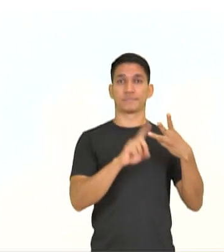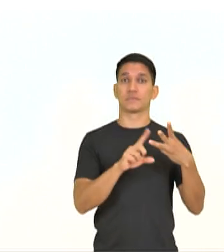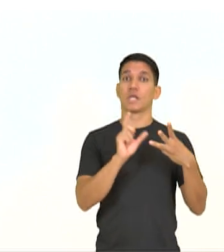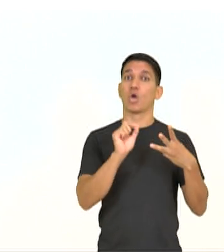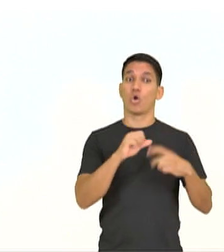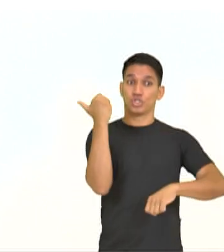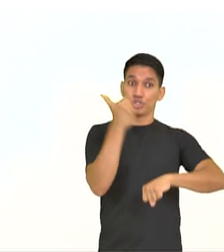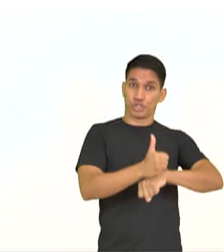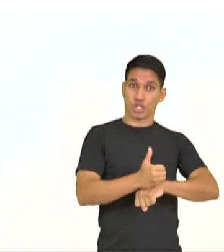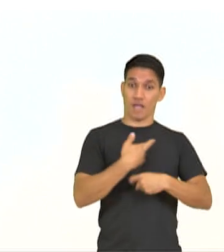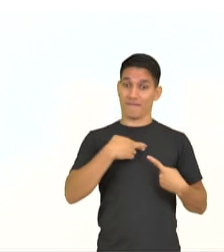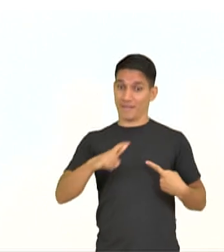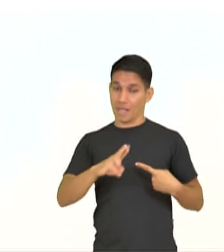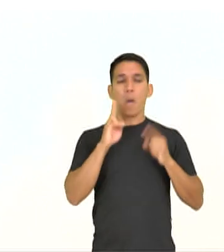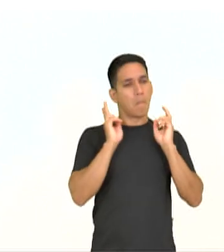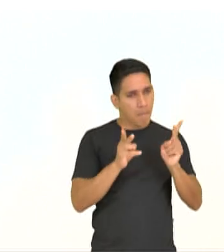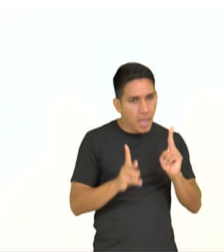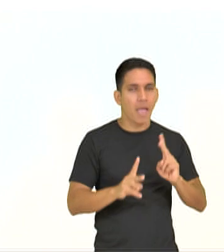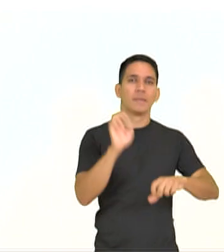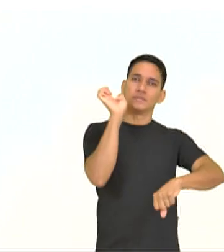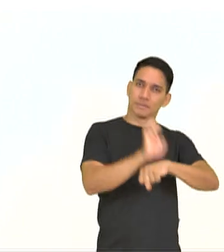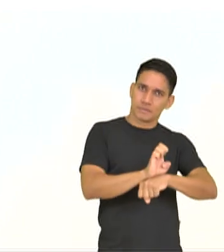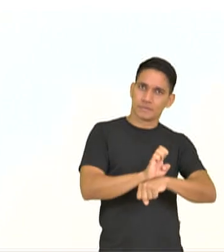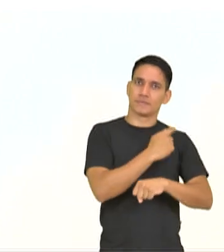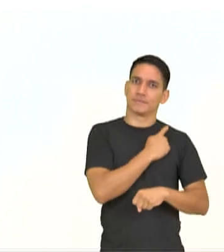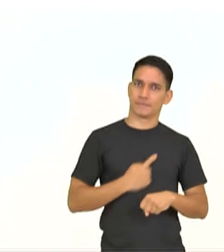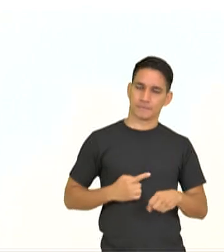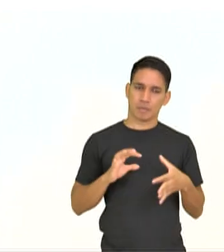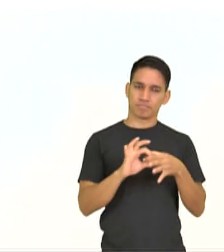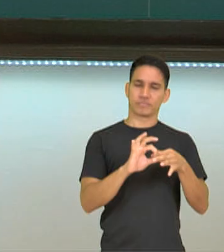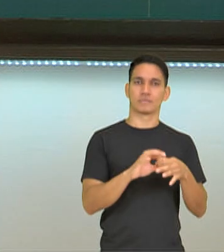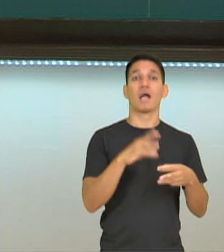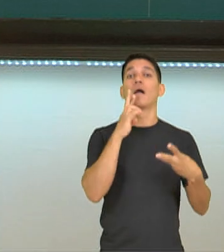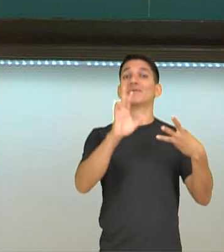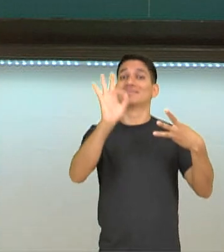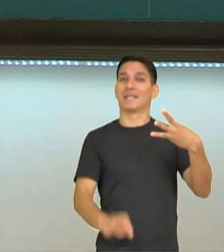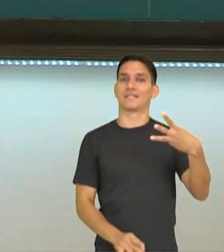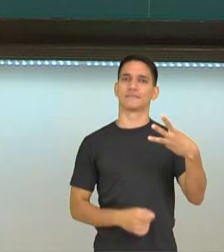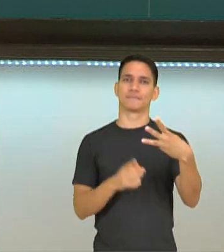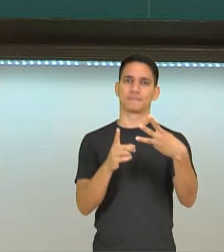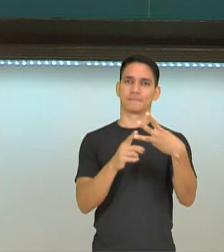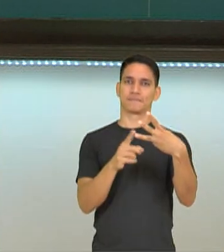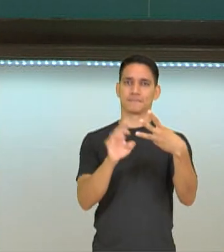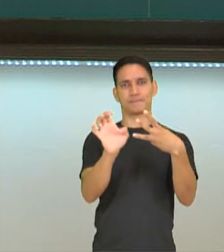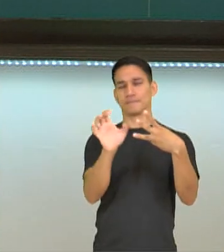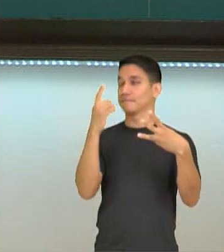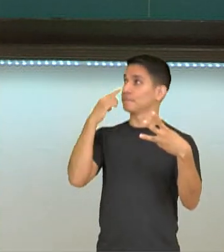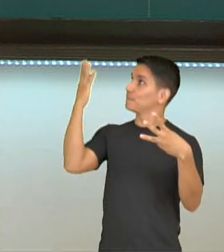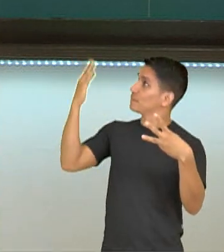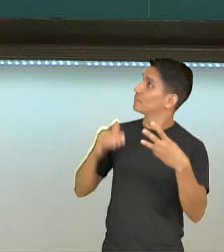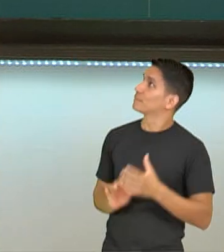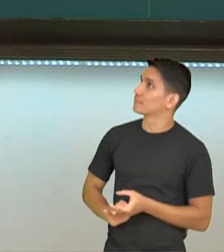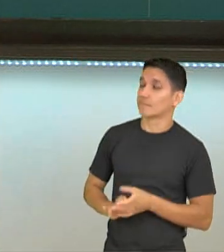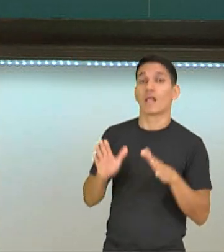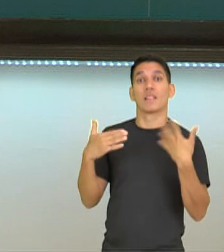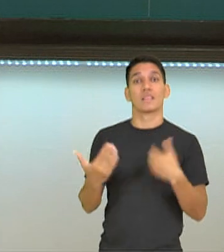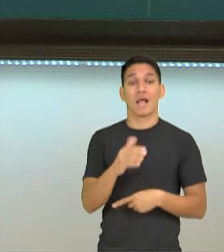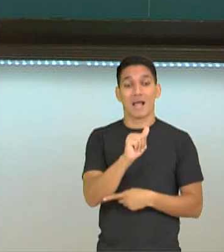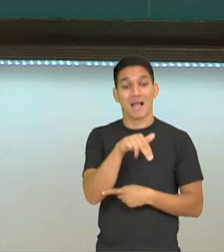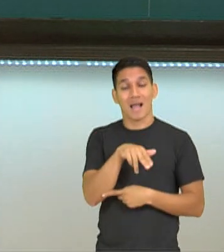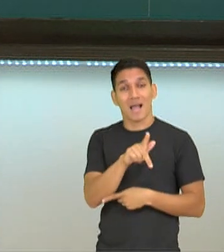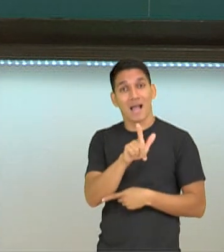igreja deveria ser o chefe do Estado. A resposta correta do quiz é a letra C. Então, o anglicanismo,